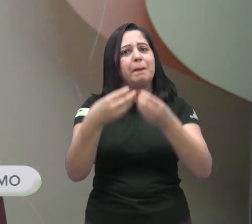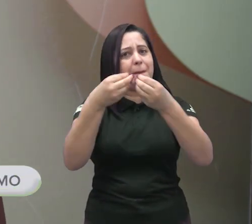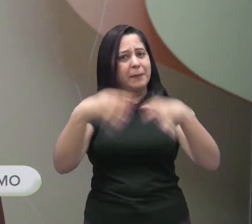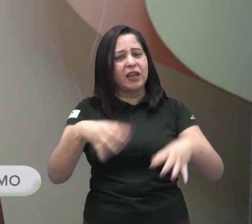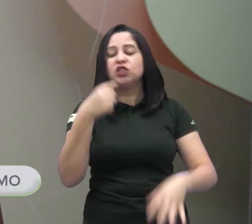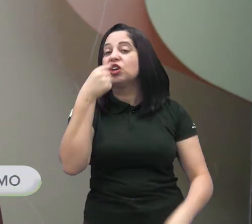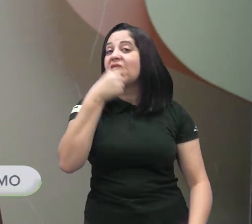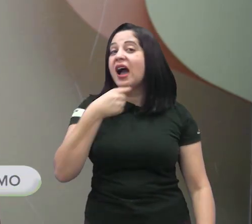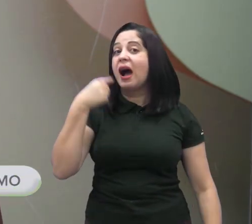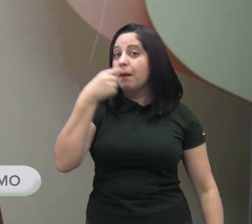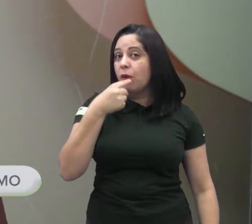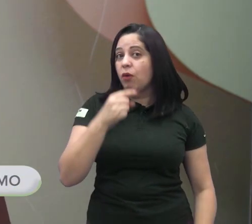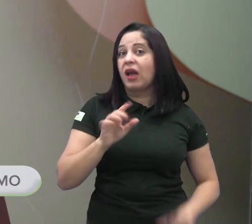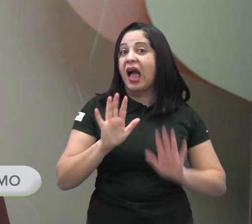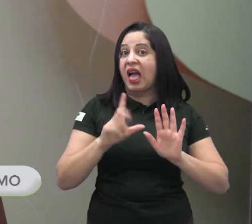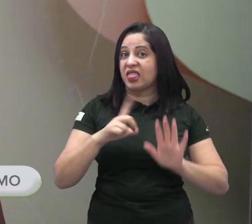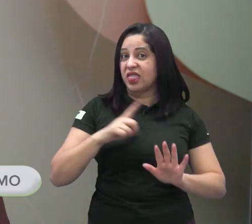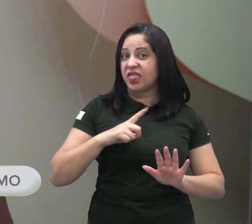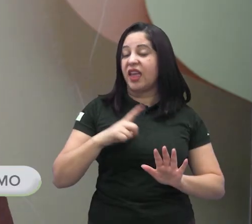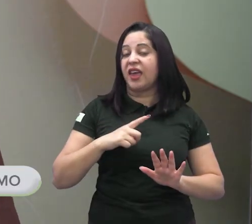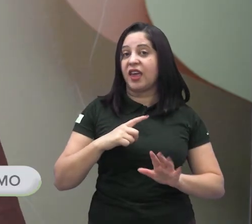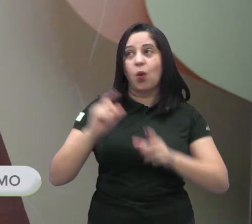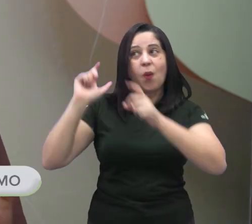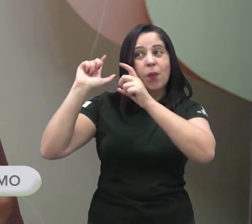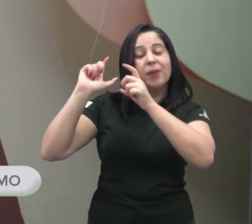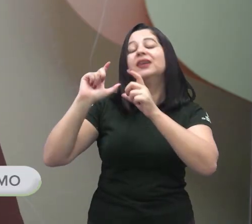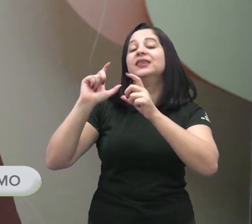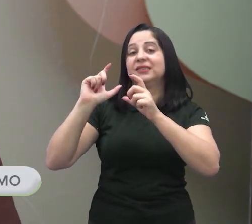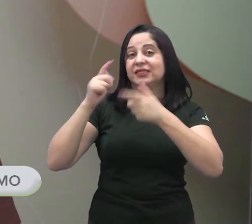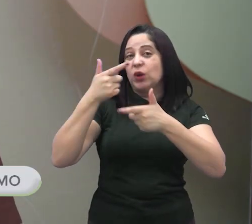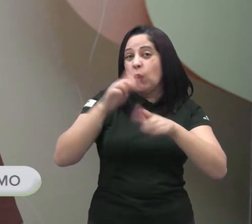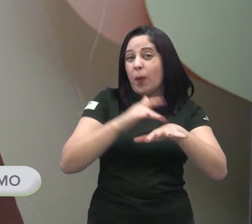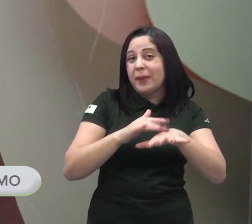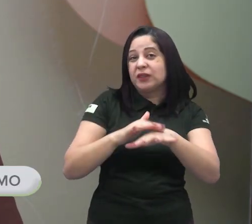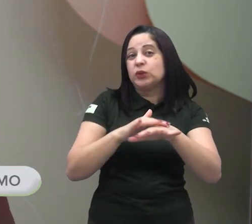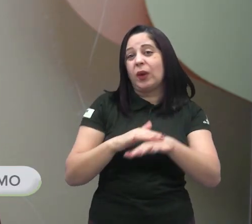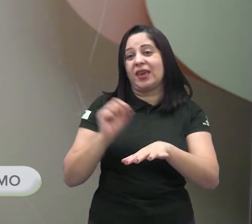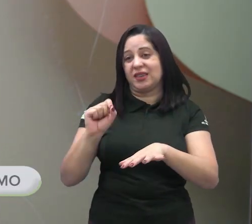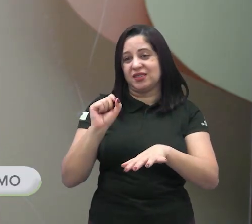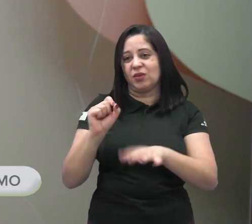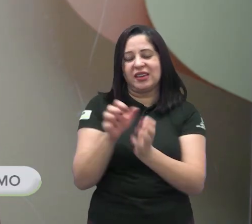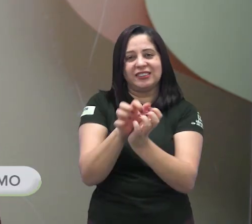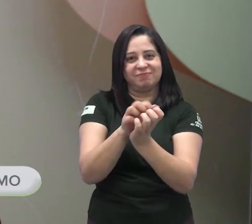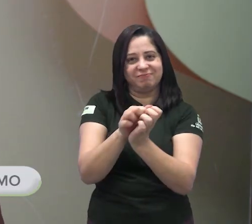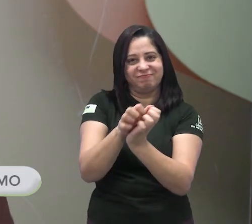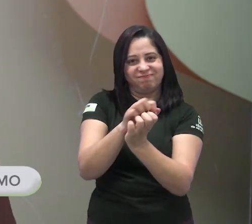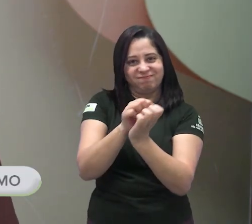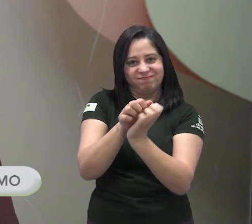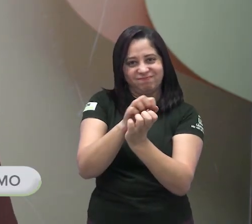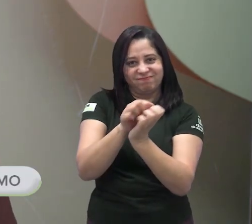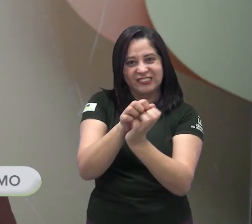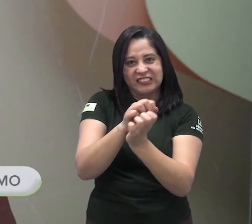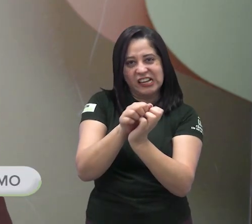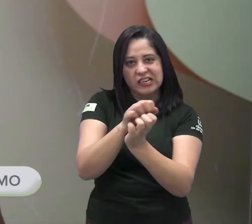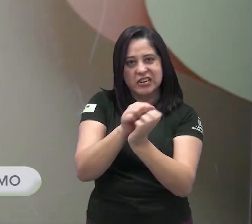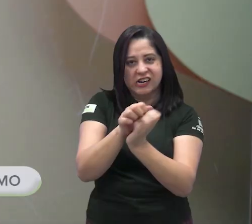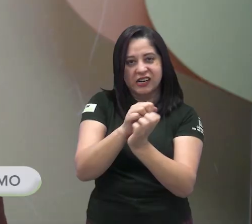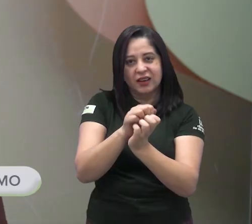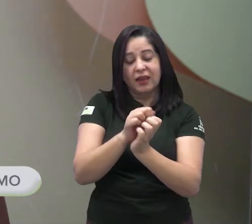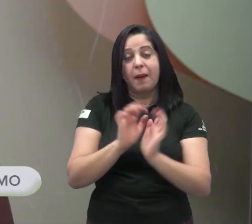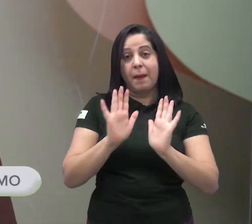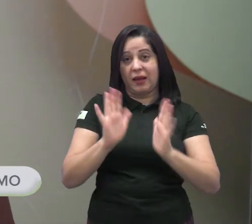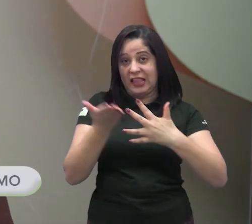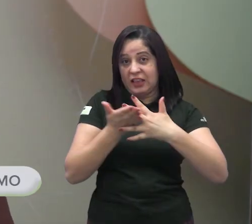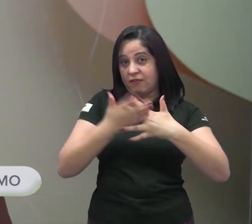a saúde da boca está um distúrbio que muitas vezes passa despercebido, o bruxismo. No próximo bloco, nós